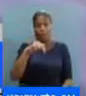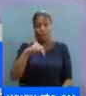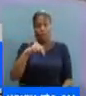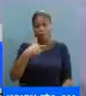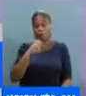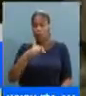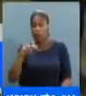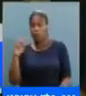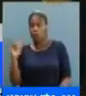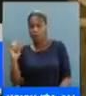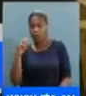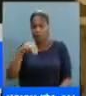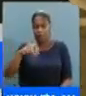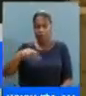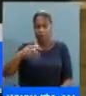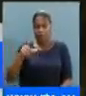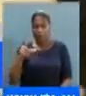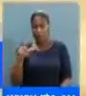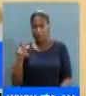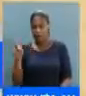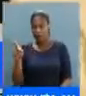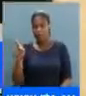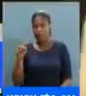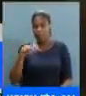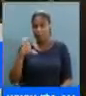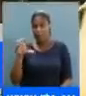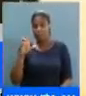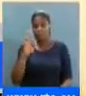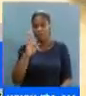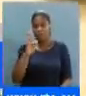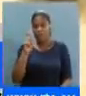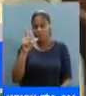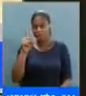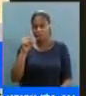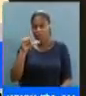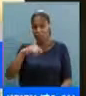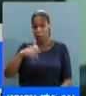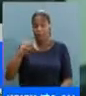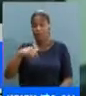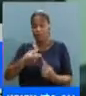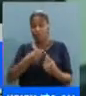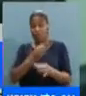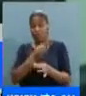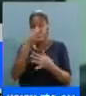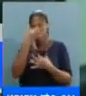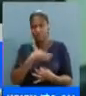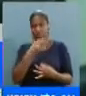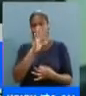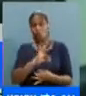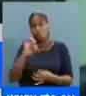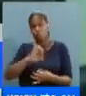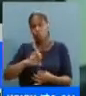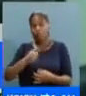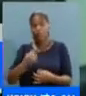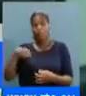dos Santos do Frelimo. E este ano celebrou-se o 48º aniversário desses dois eventos para o Presidente da República, que